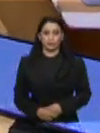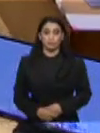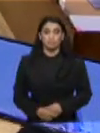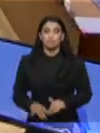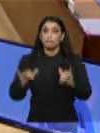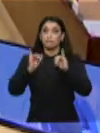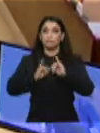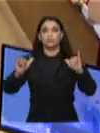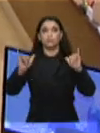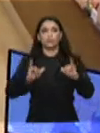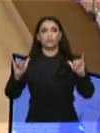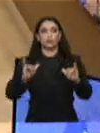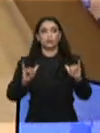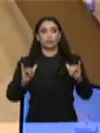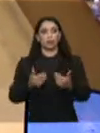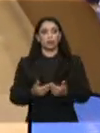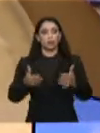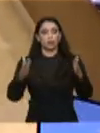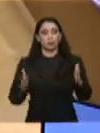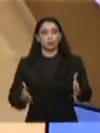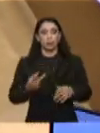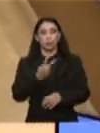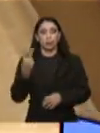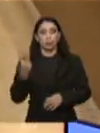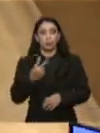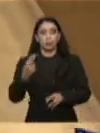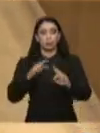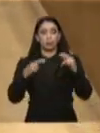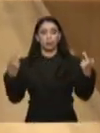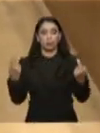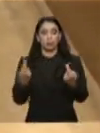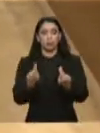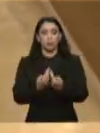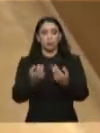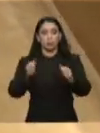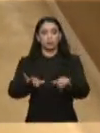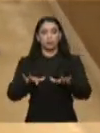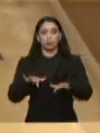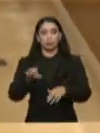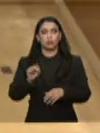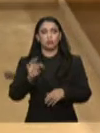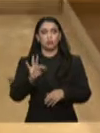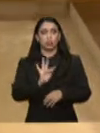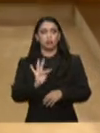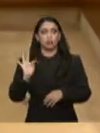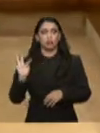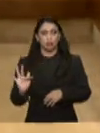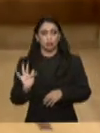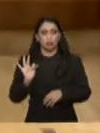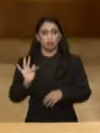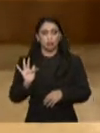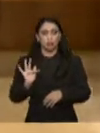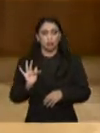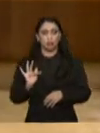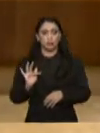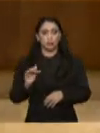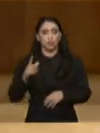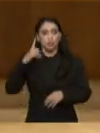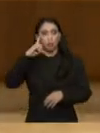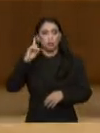Declaro aberta esta segunda sessão ordinária do plenário do Supremo Tribunal Federal, neste